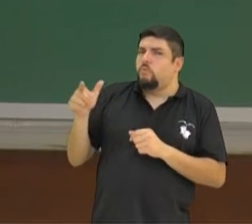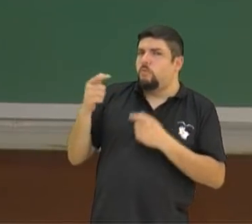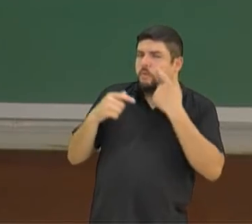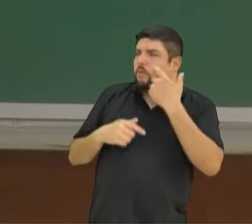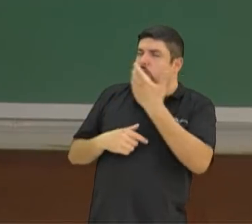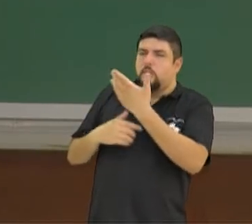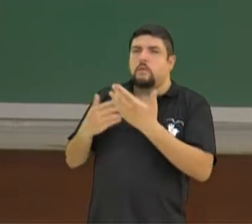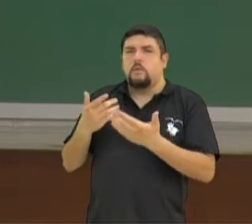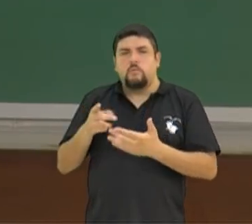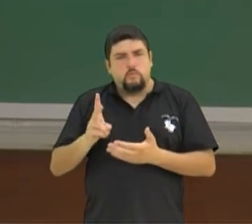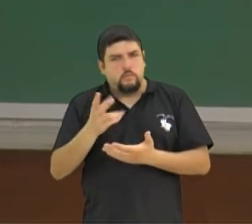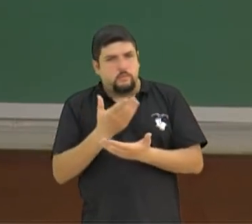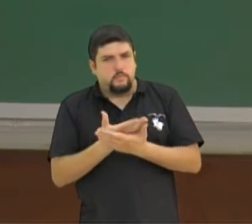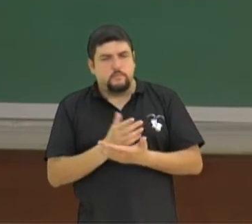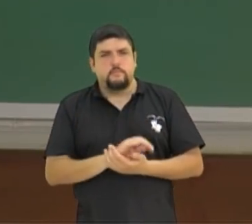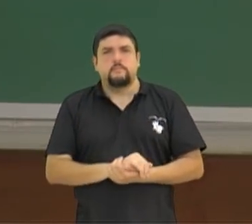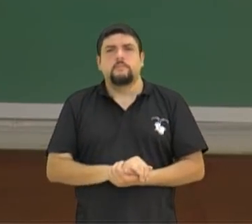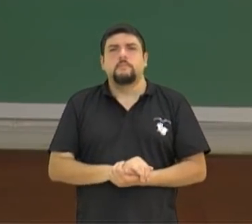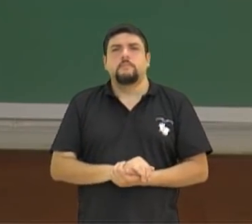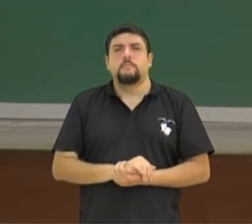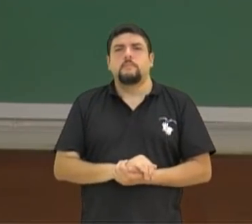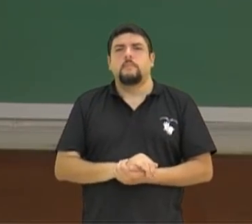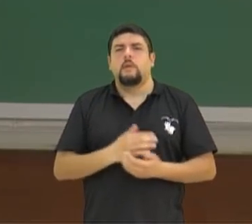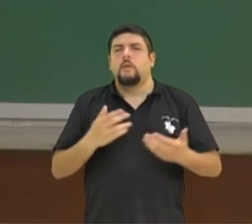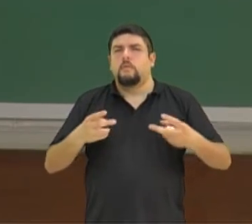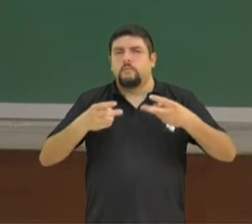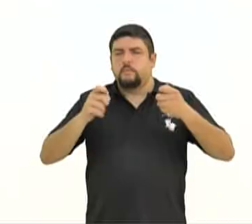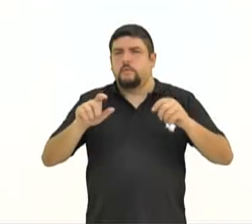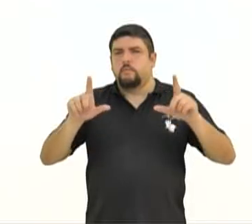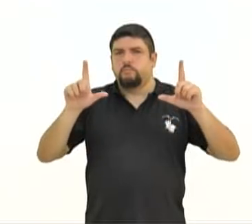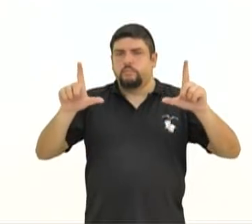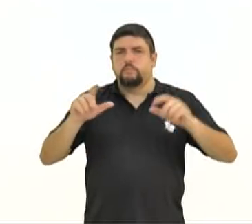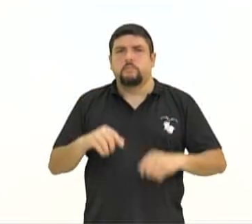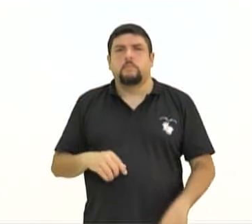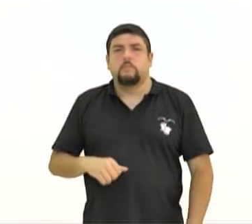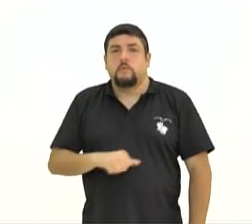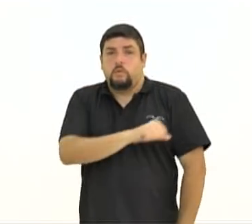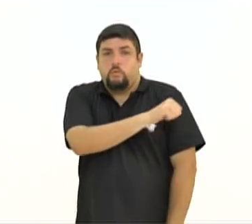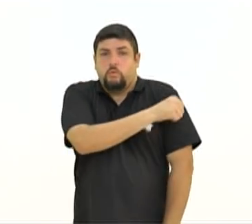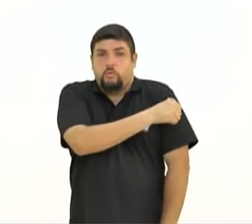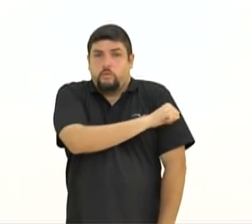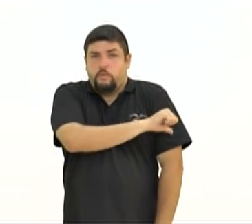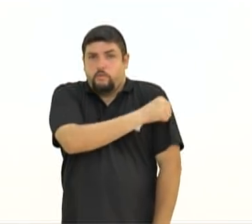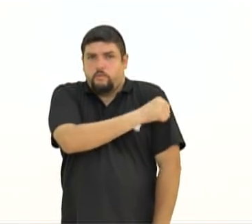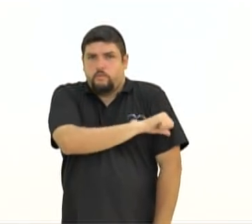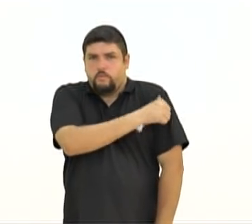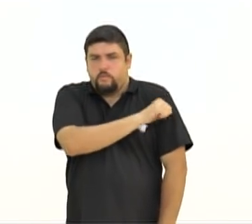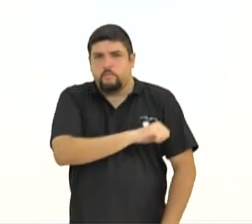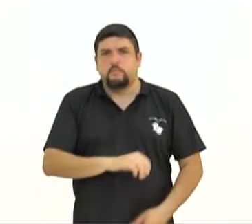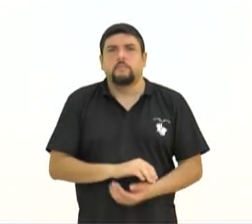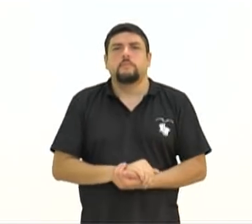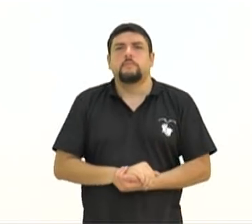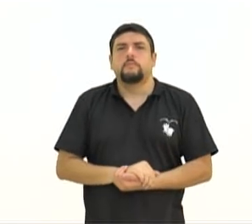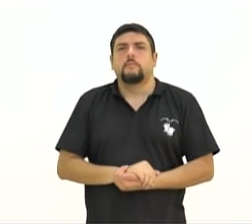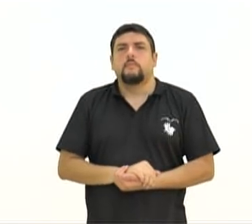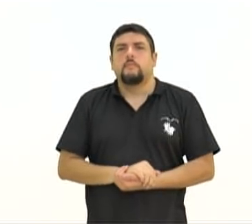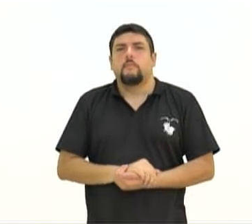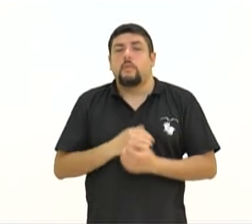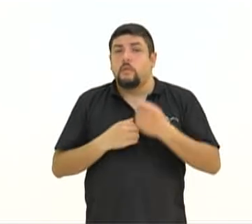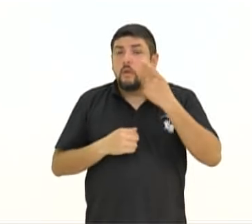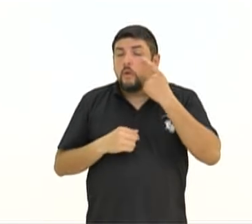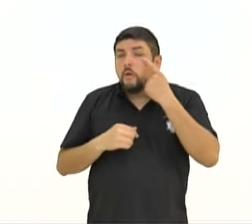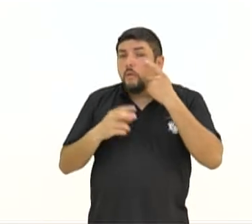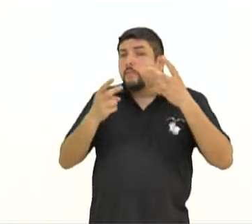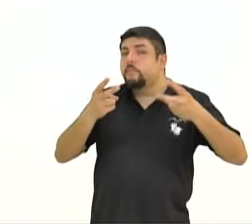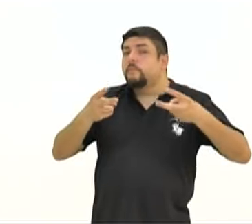ok? Então, observem aqui nessa tirinha. No Rio de Janeiro. Então, vocês têm os elementos ali do discurso não verbal,